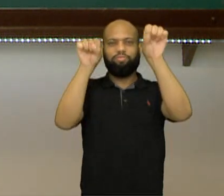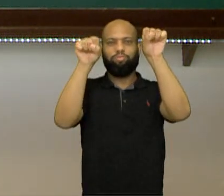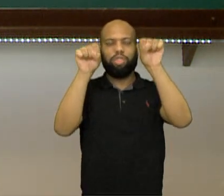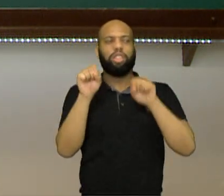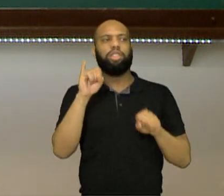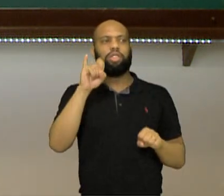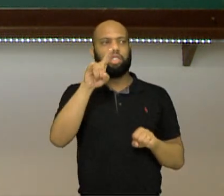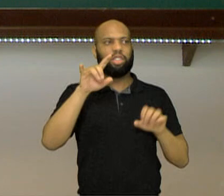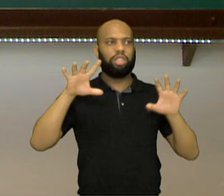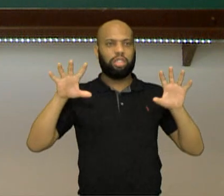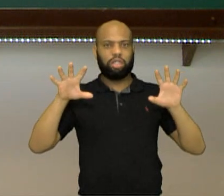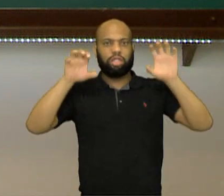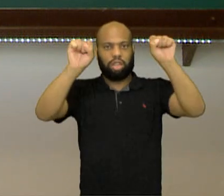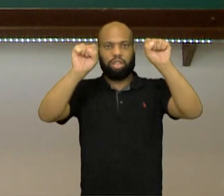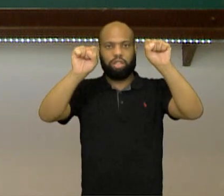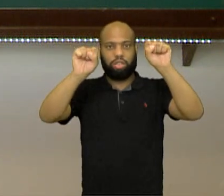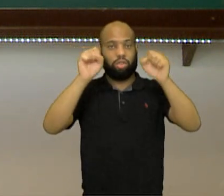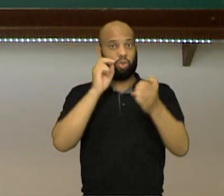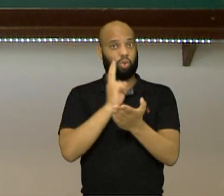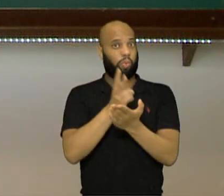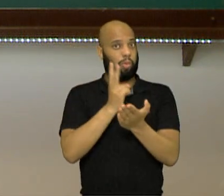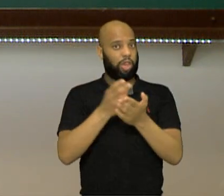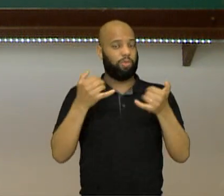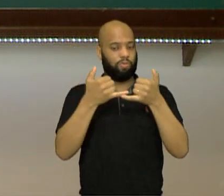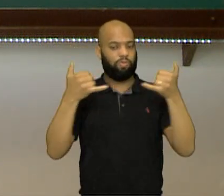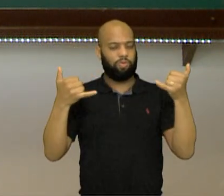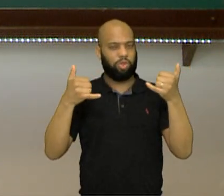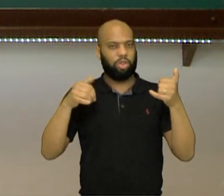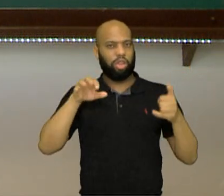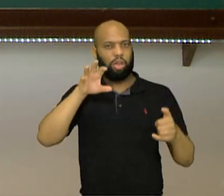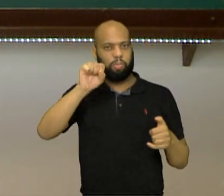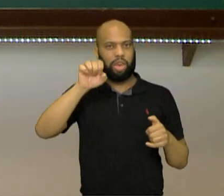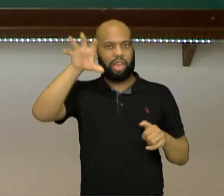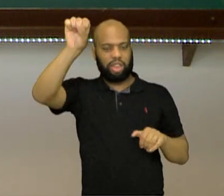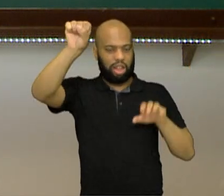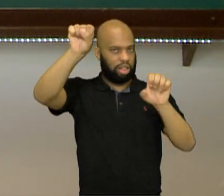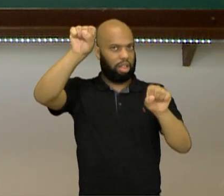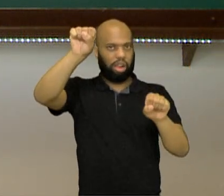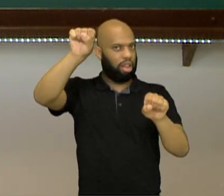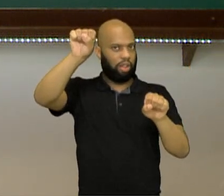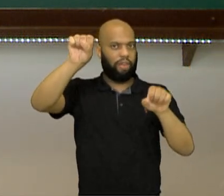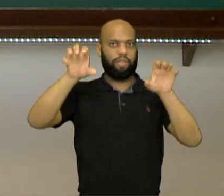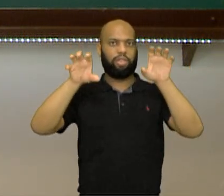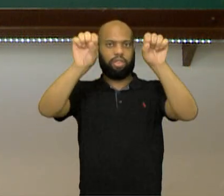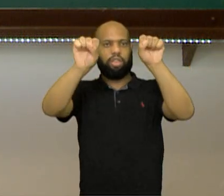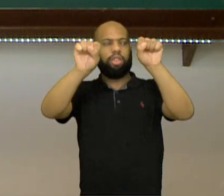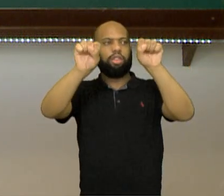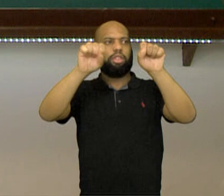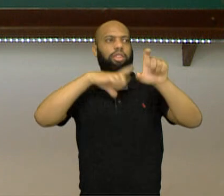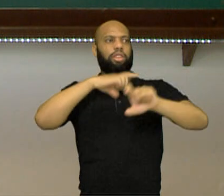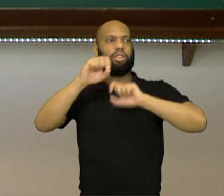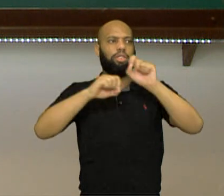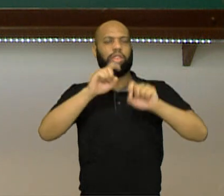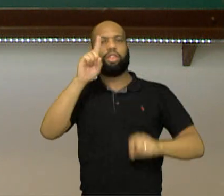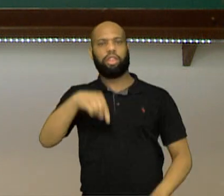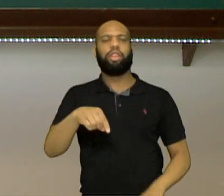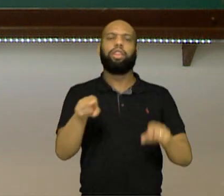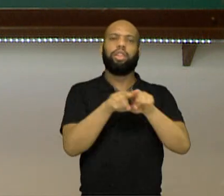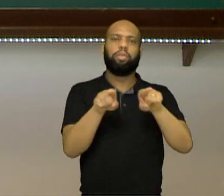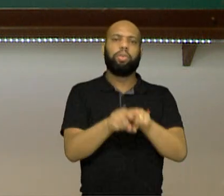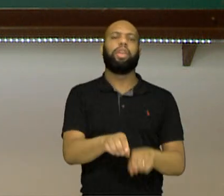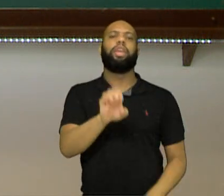desde que você encosta somente em um fio, né? Sem pegar nos outros, só num fio, você está numa superfície